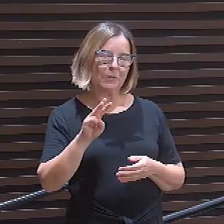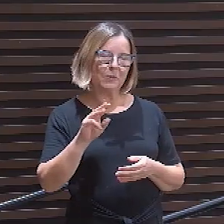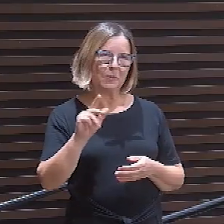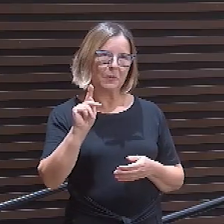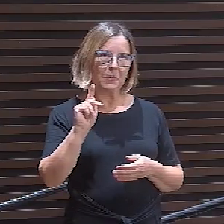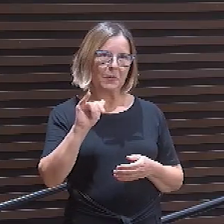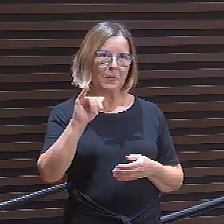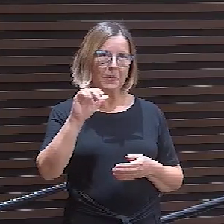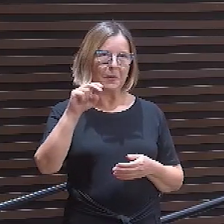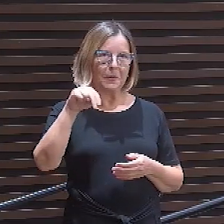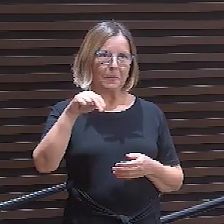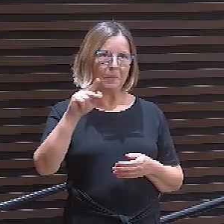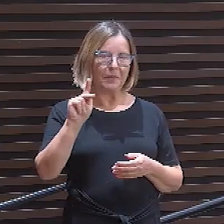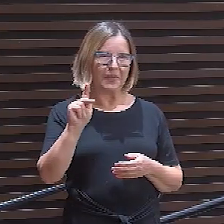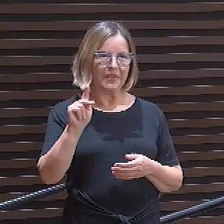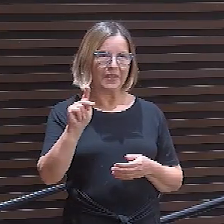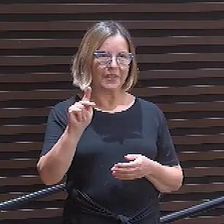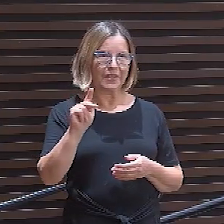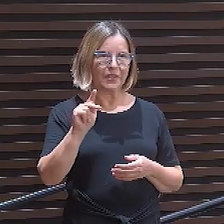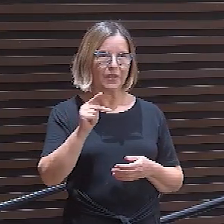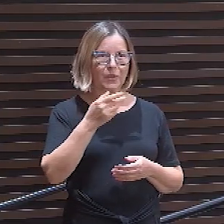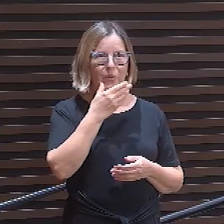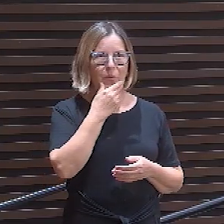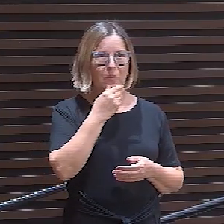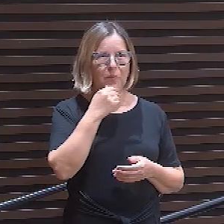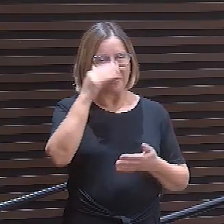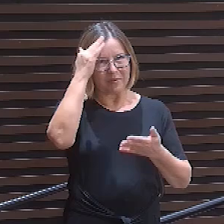genuína vê com os olhos de Deus.